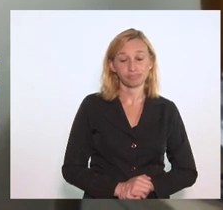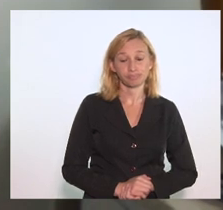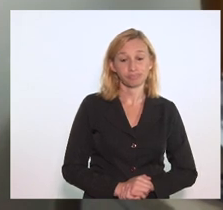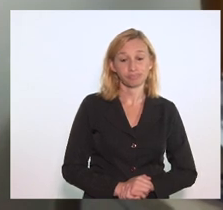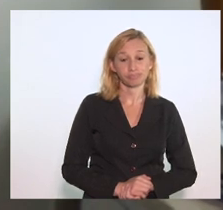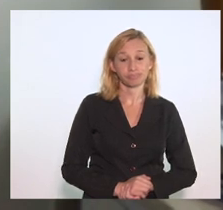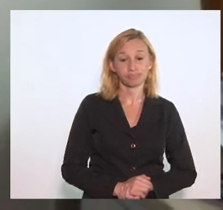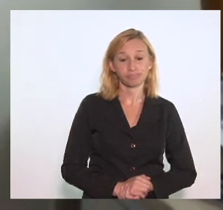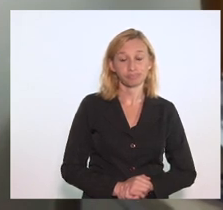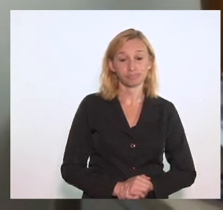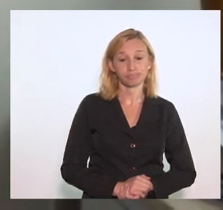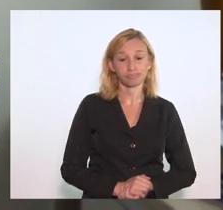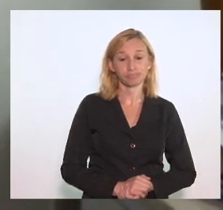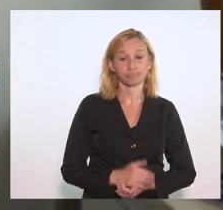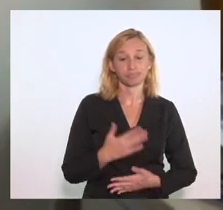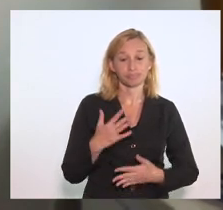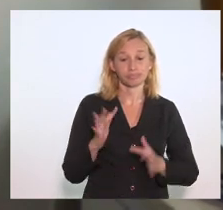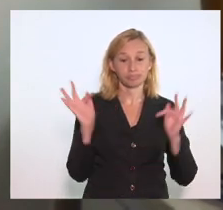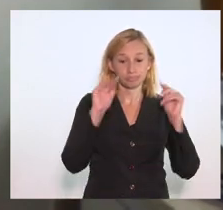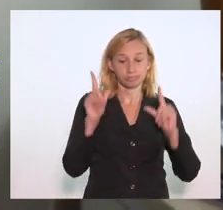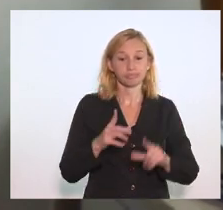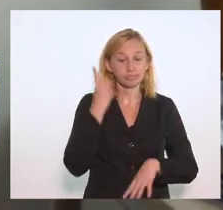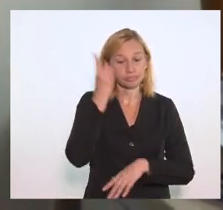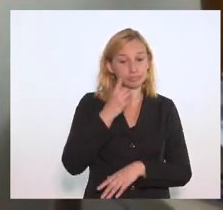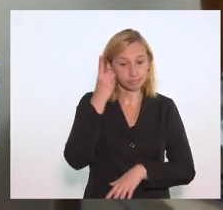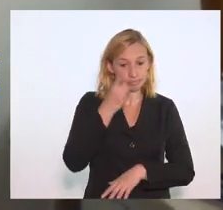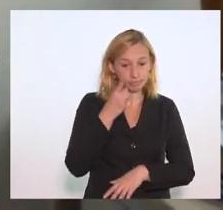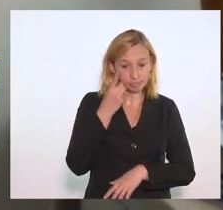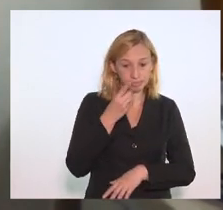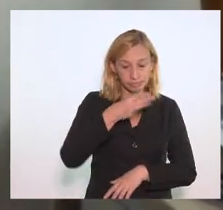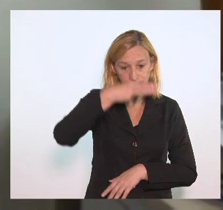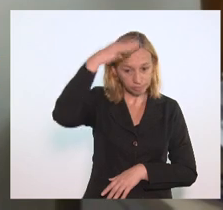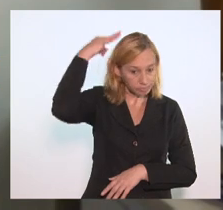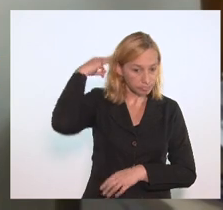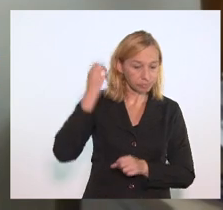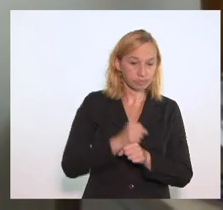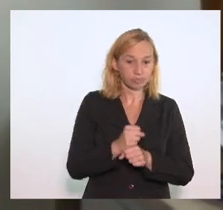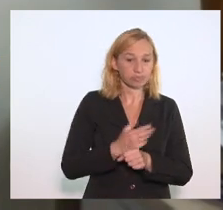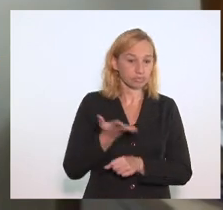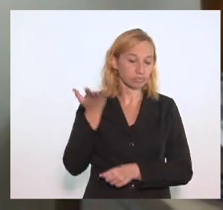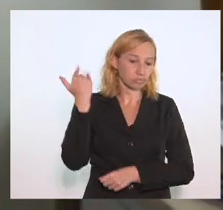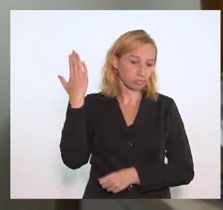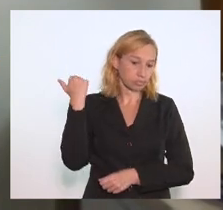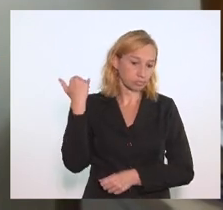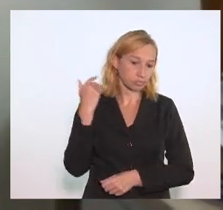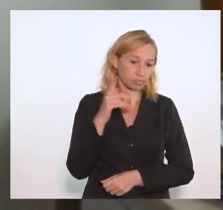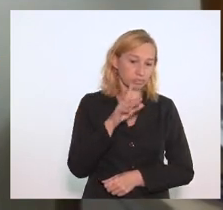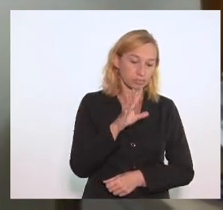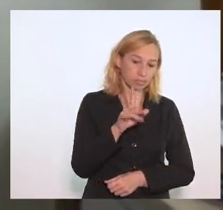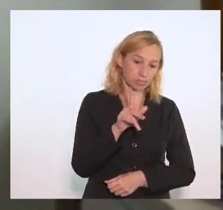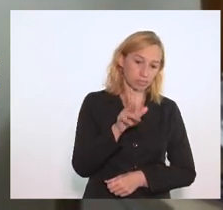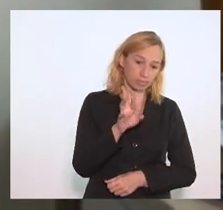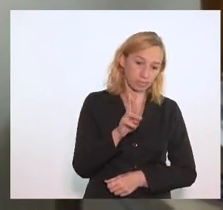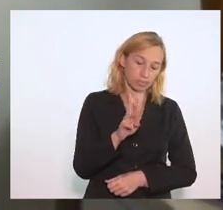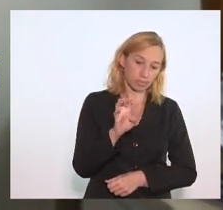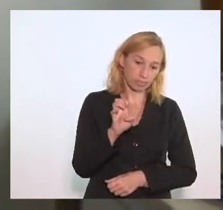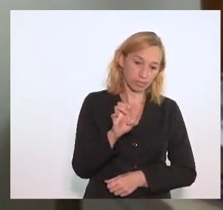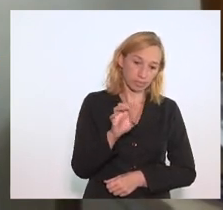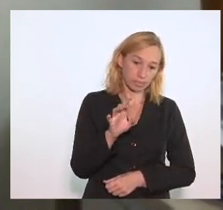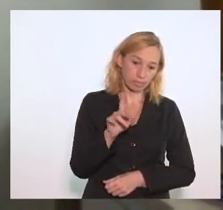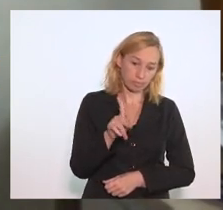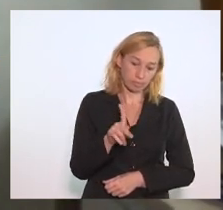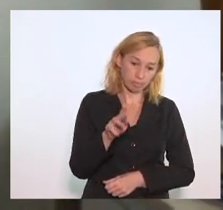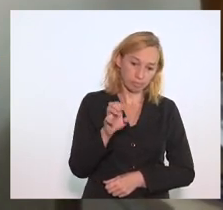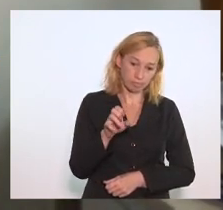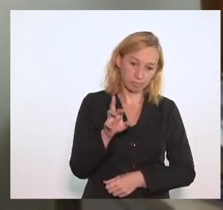Comemoramos, deputado Márcio Pacheco, no ano passado, o repetroindustrialização, né,